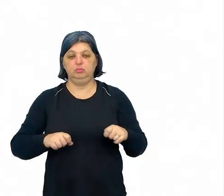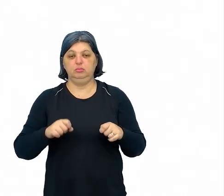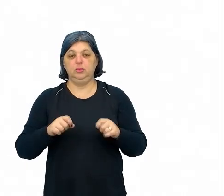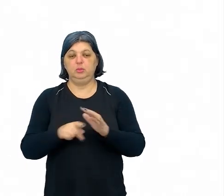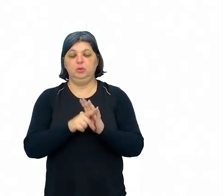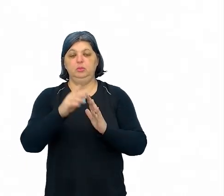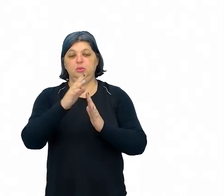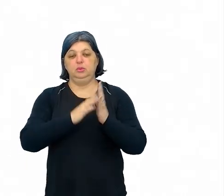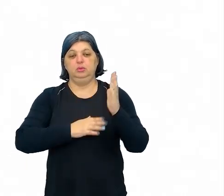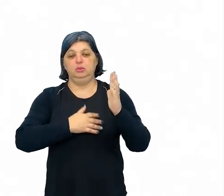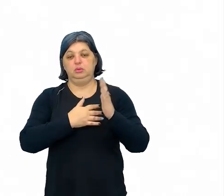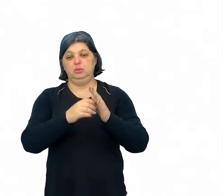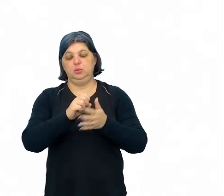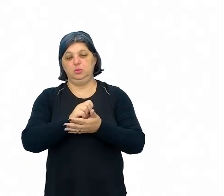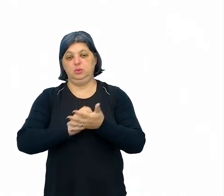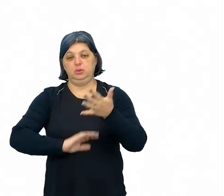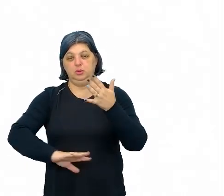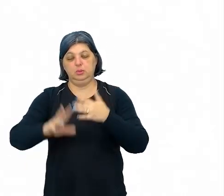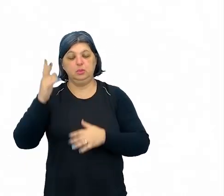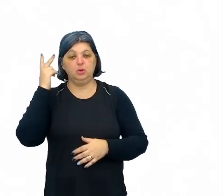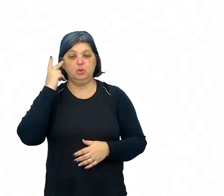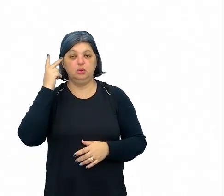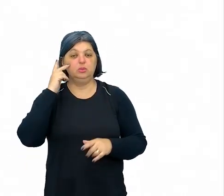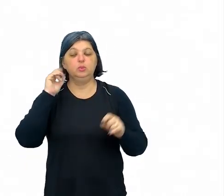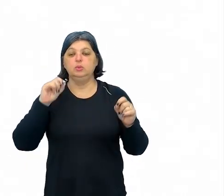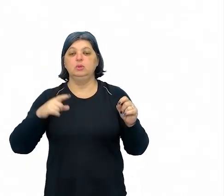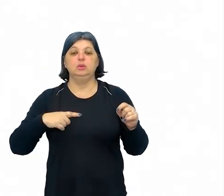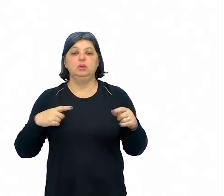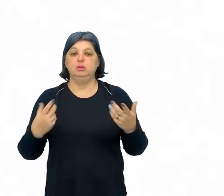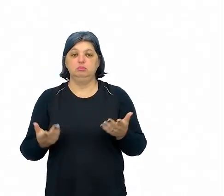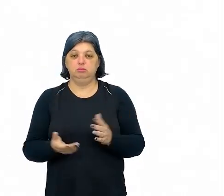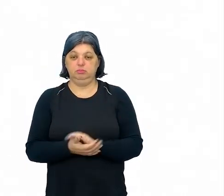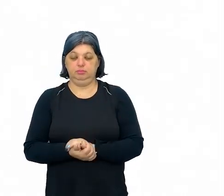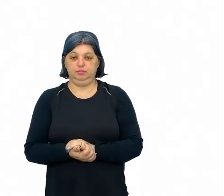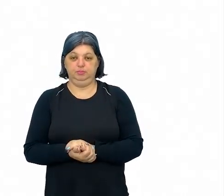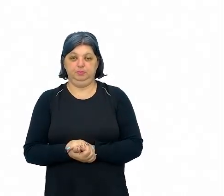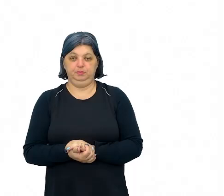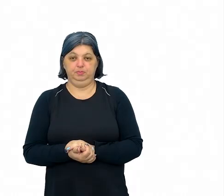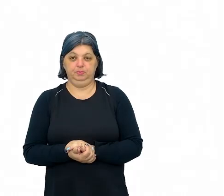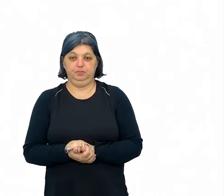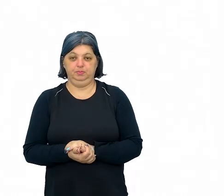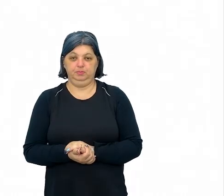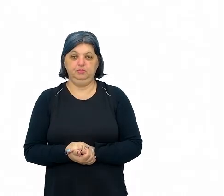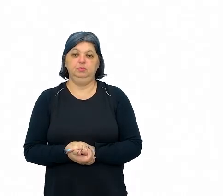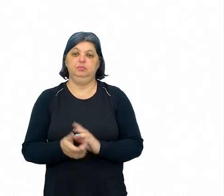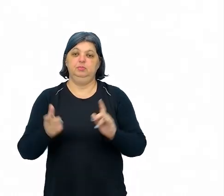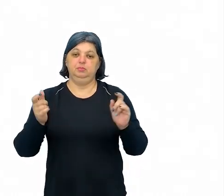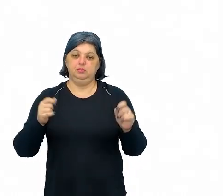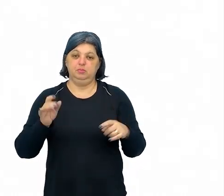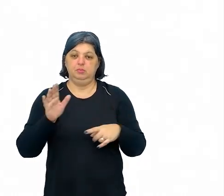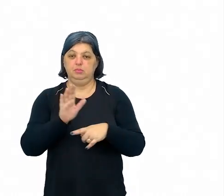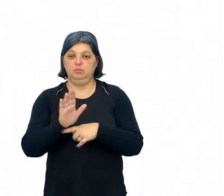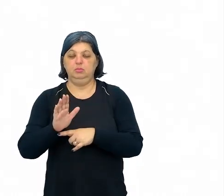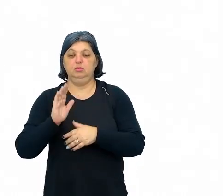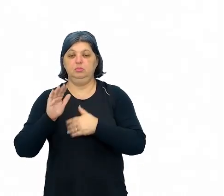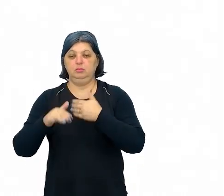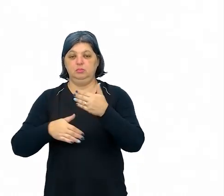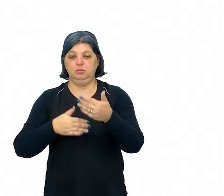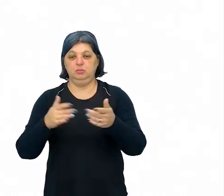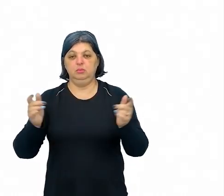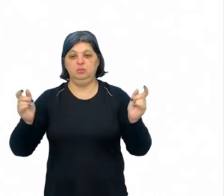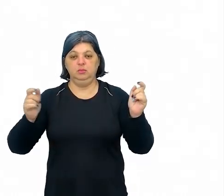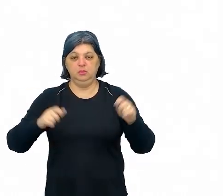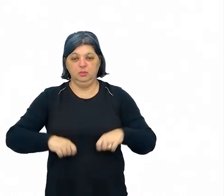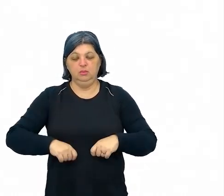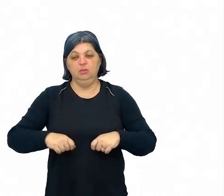paulista. Então, o que que a álgebra proporciona para os estudantes, né? Deve propiciar ao estudante o desenvolvimento da